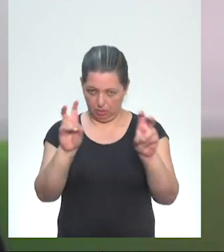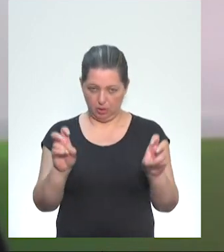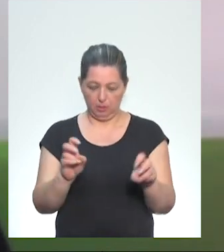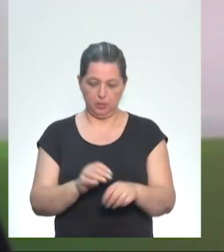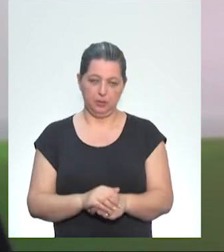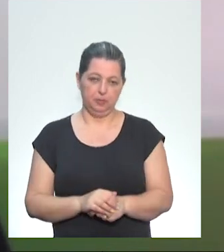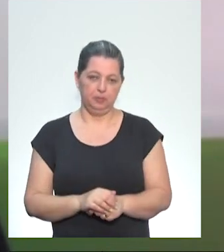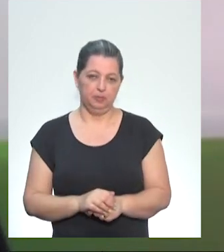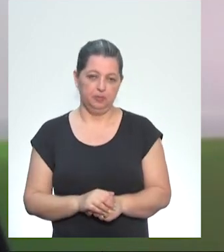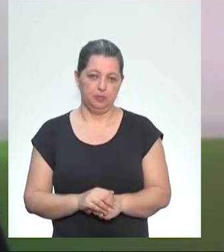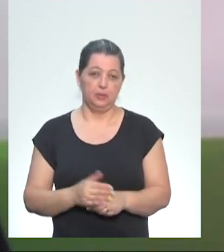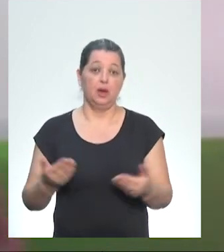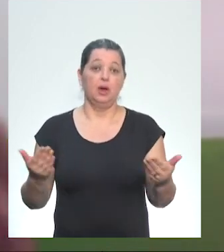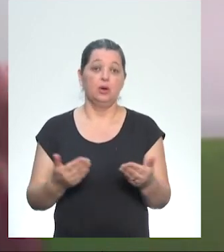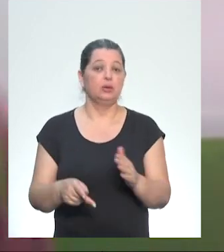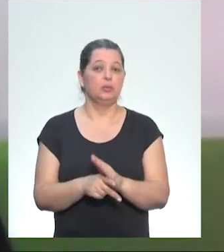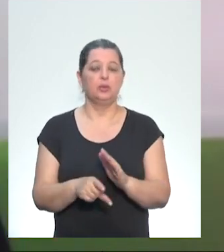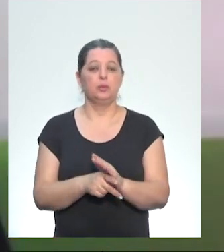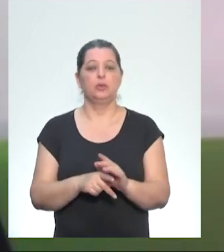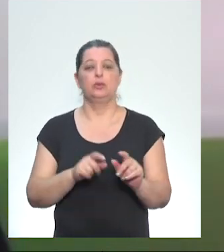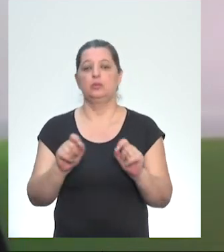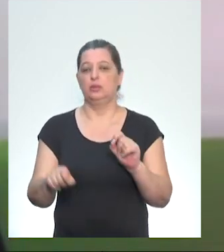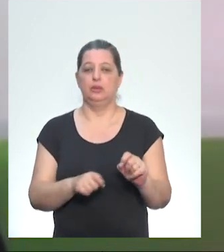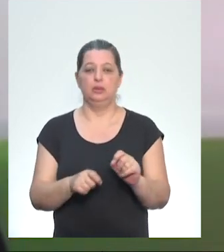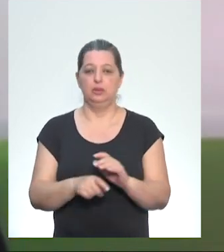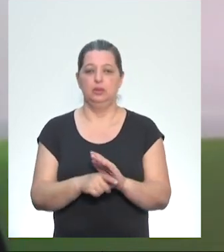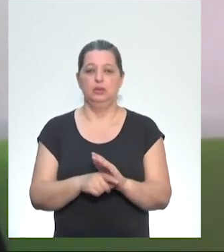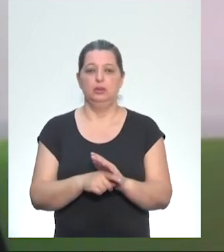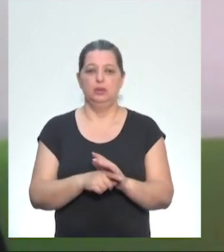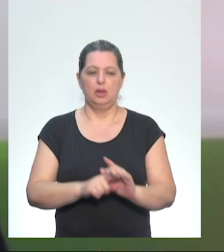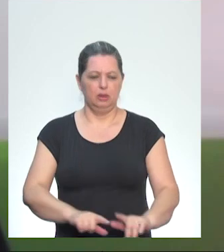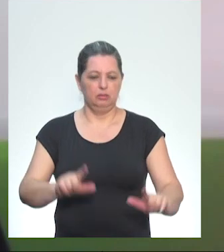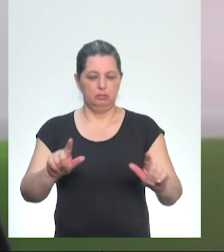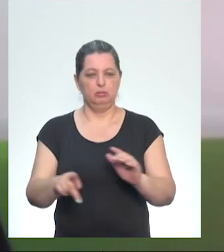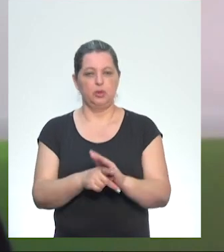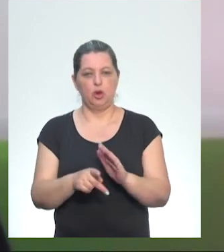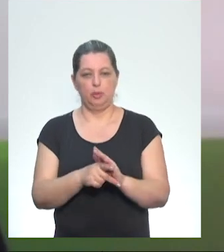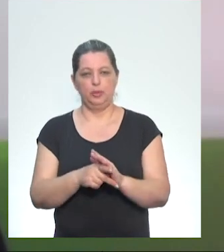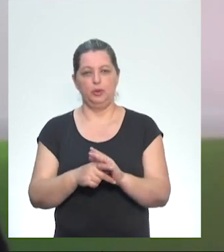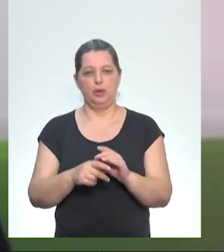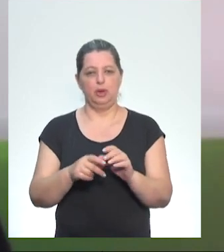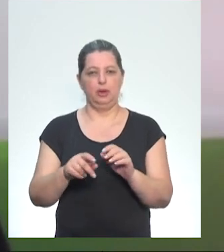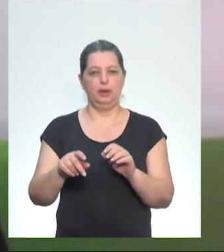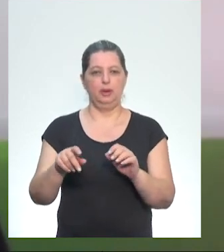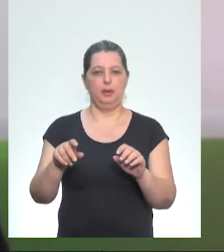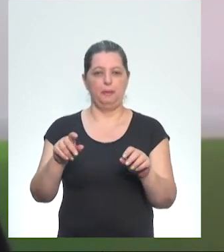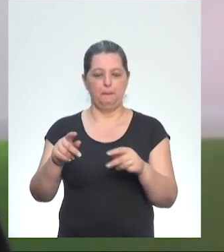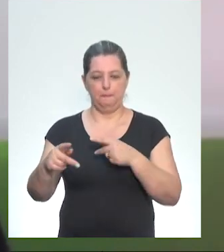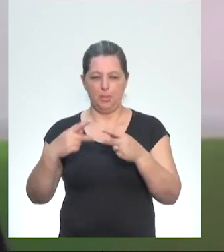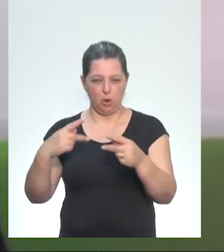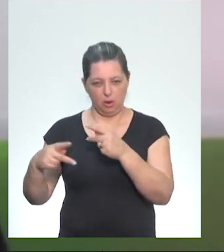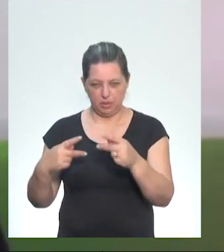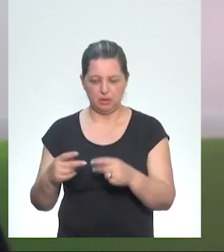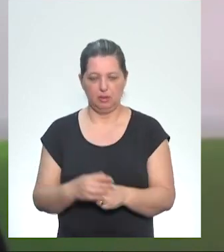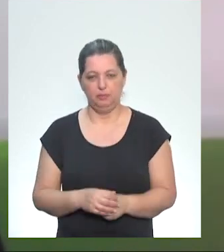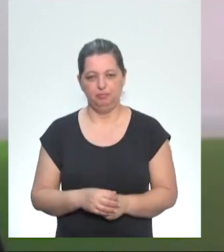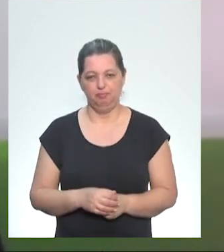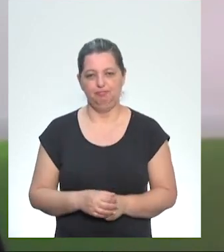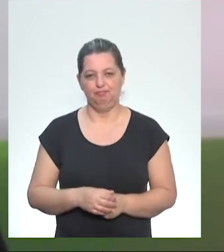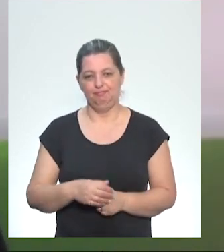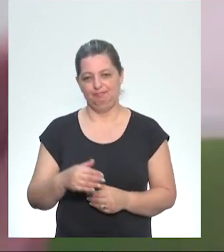dessa vez sobre o Arduino, para vocês conhecerem um pouco mais sobre essa placa de programação. Então, uma boa tarde para vocês e até